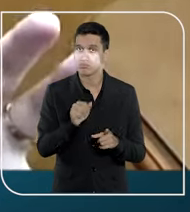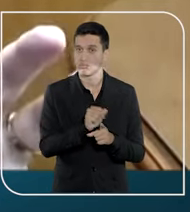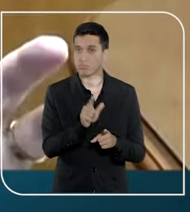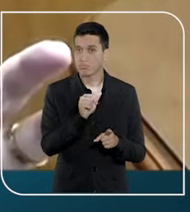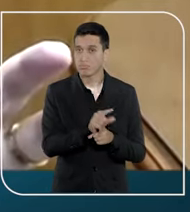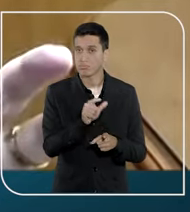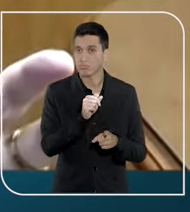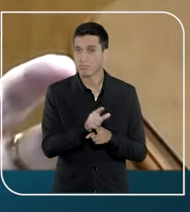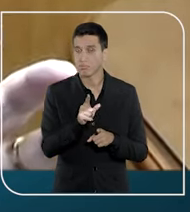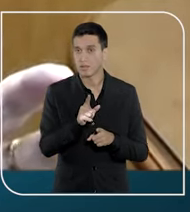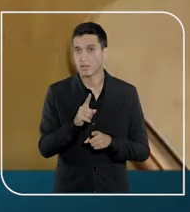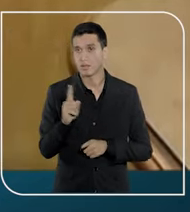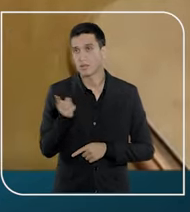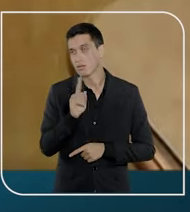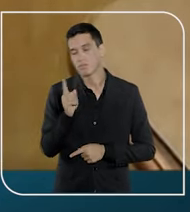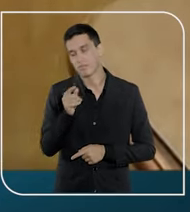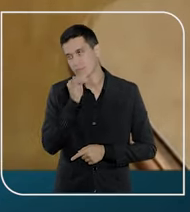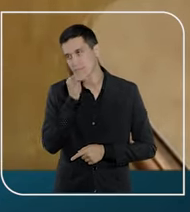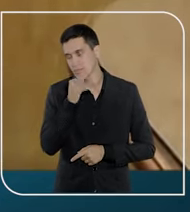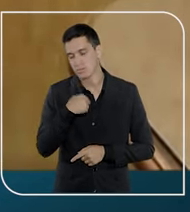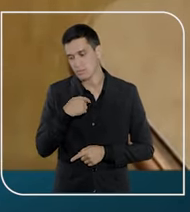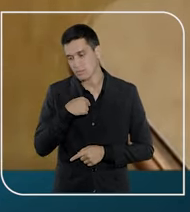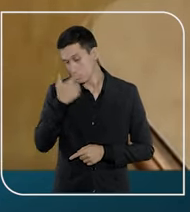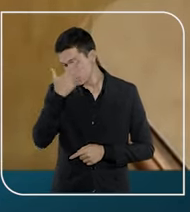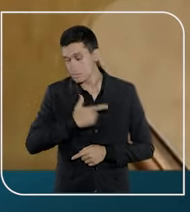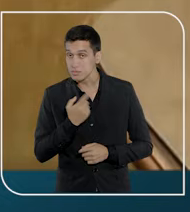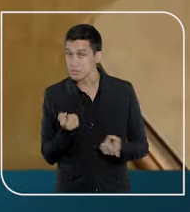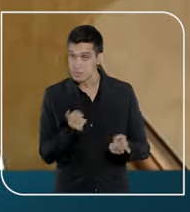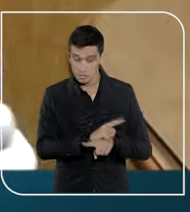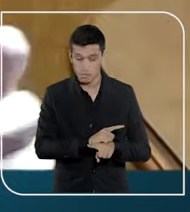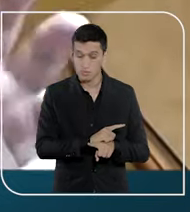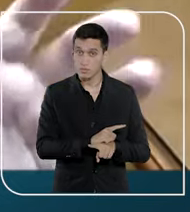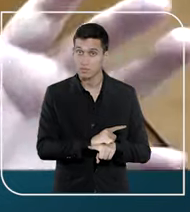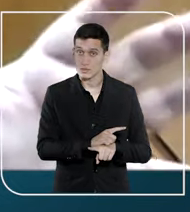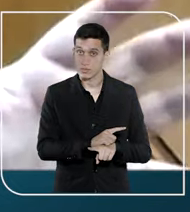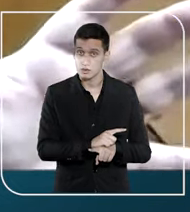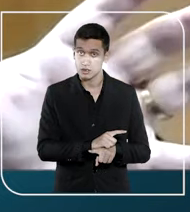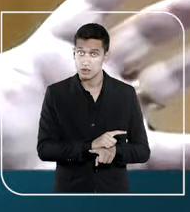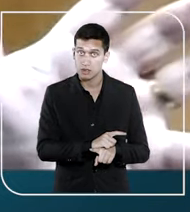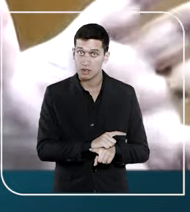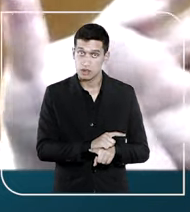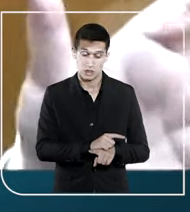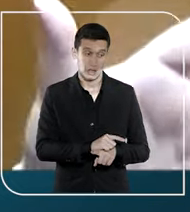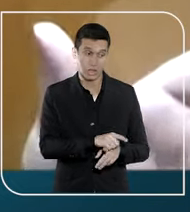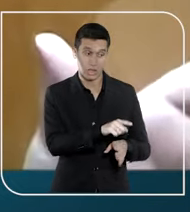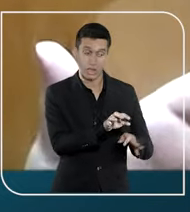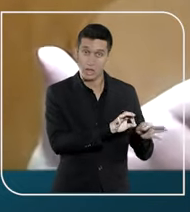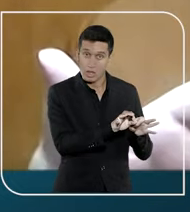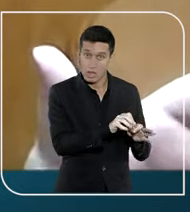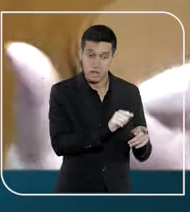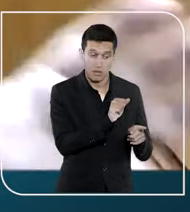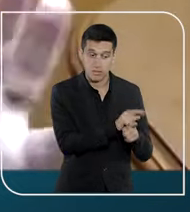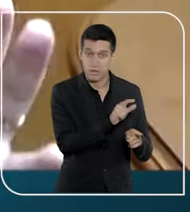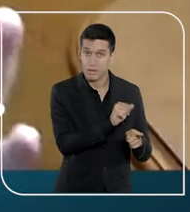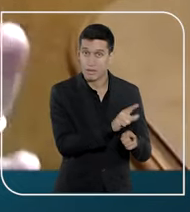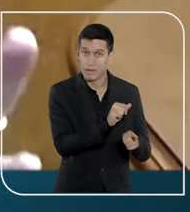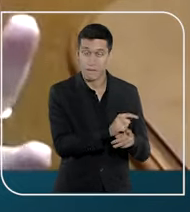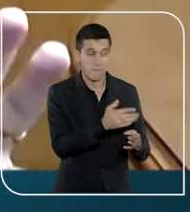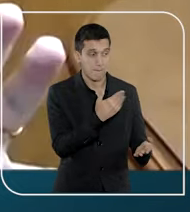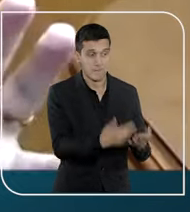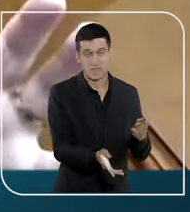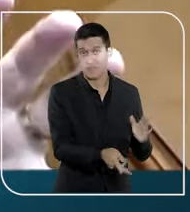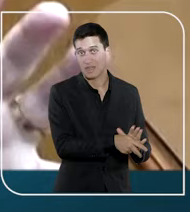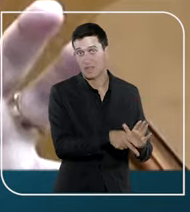seja contra o fiador do contrato de locação perder o bem de família. Eu